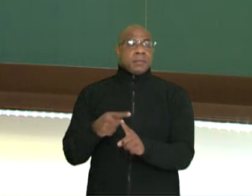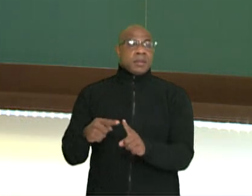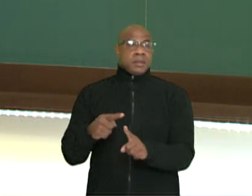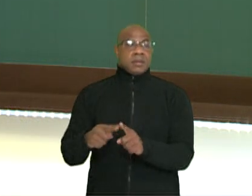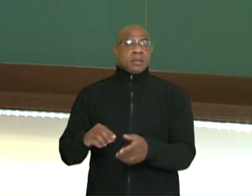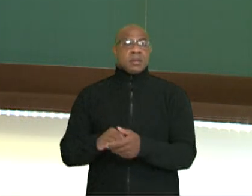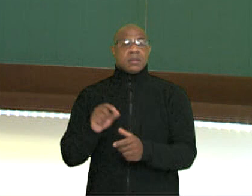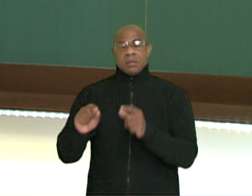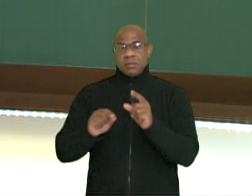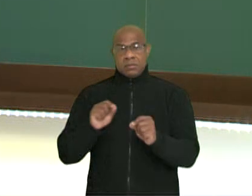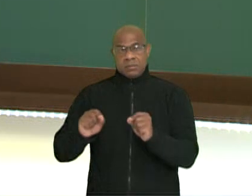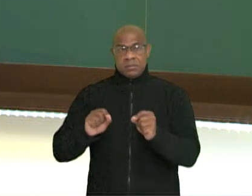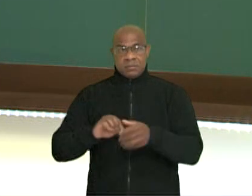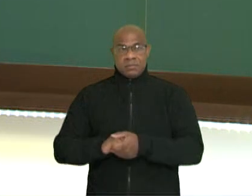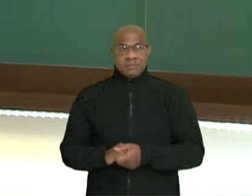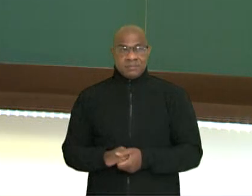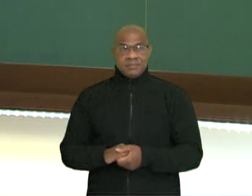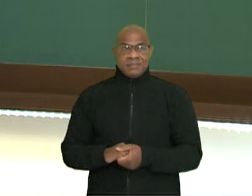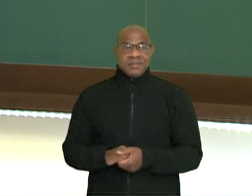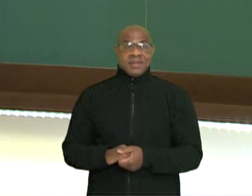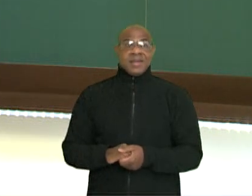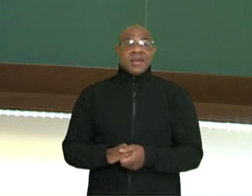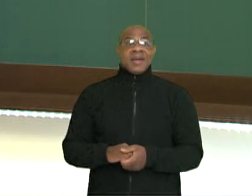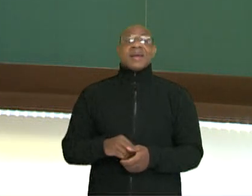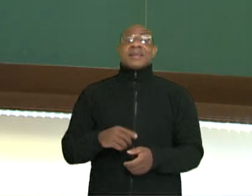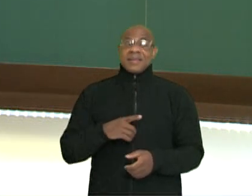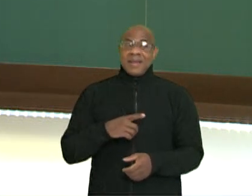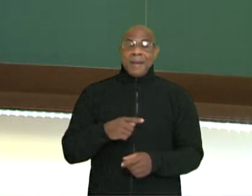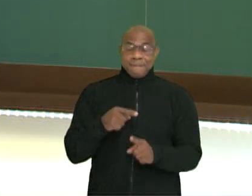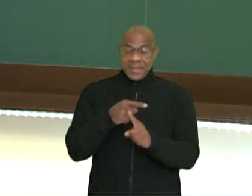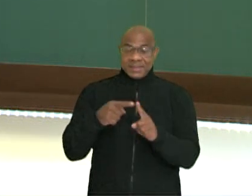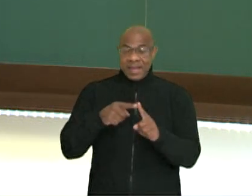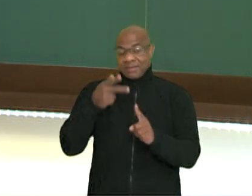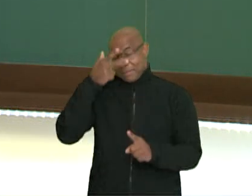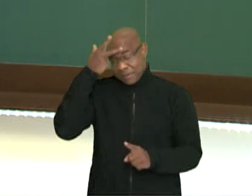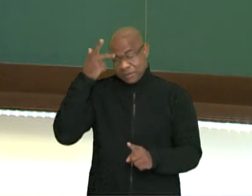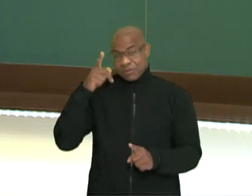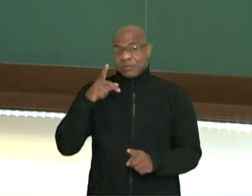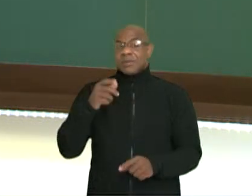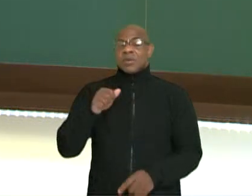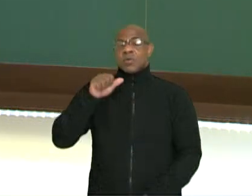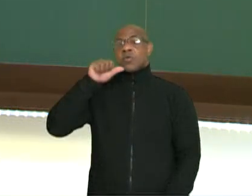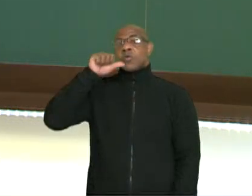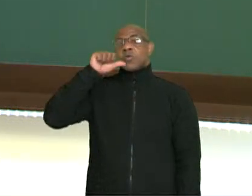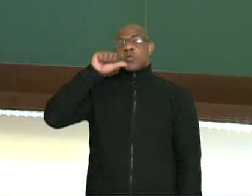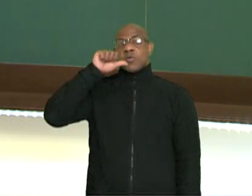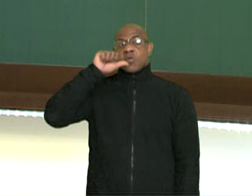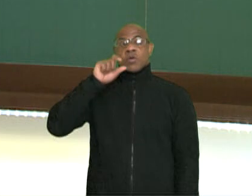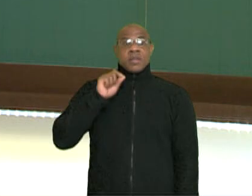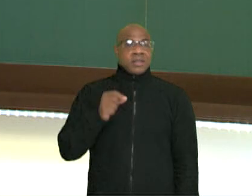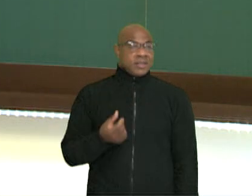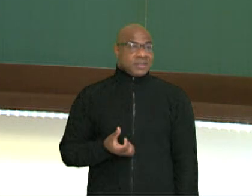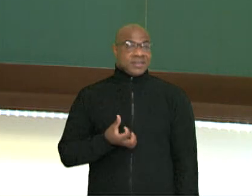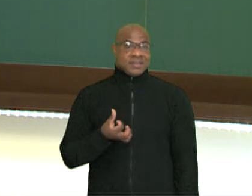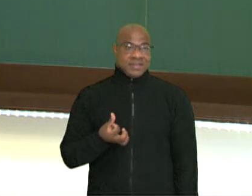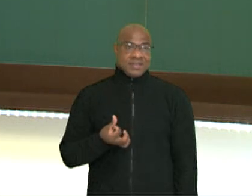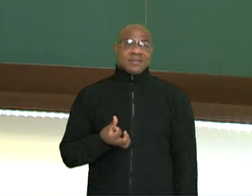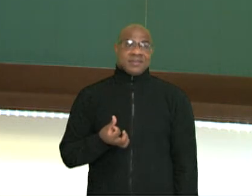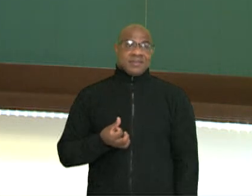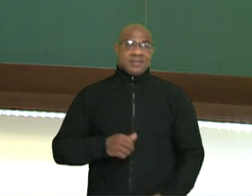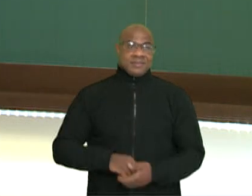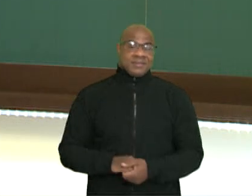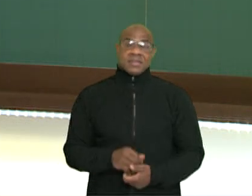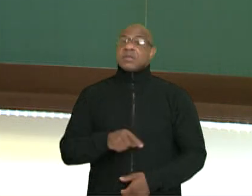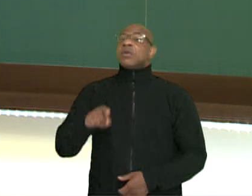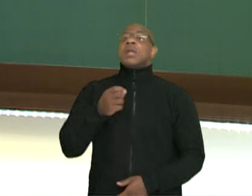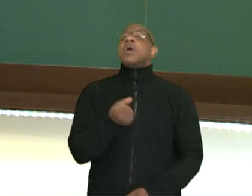toma 6 copos de água. 6, ok? Então é um número bom, mas pode ficar melhor ainda. Ok? E